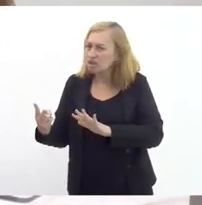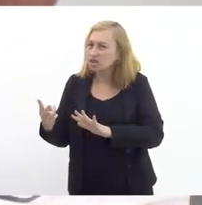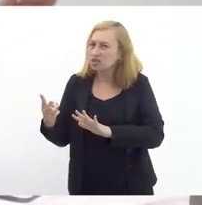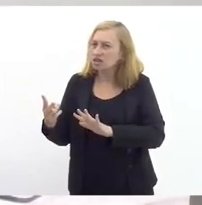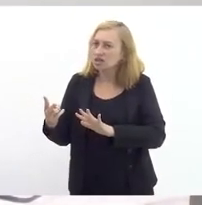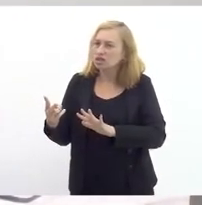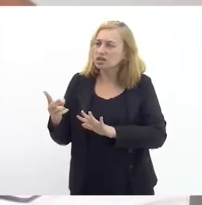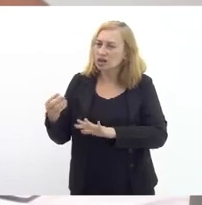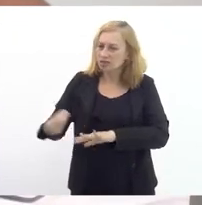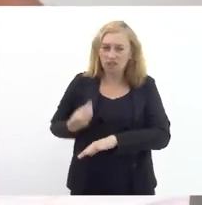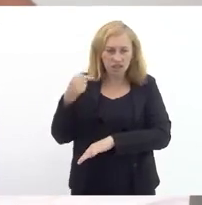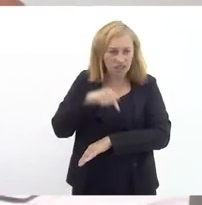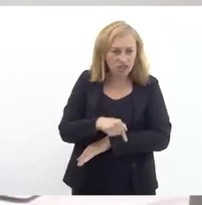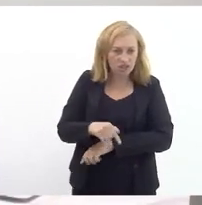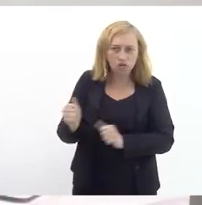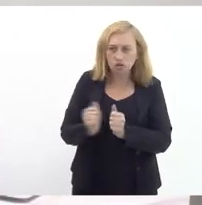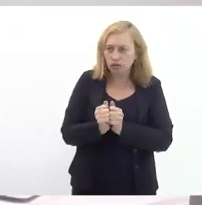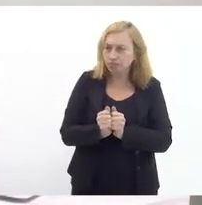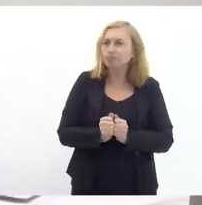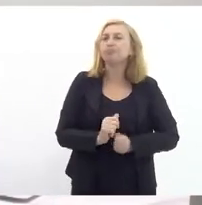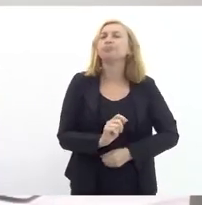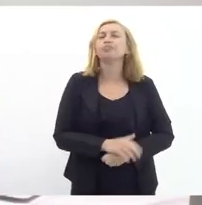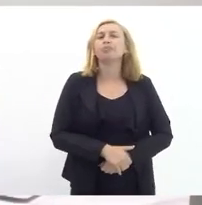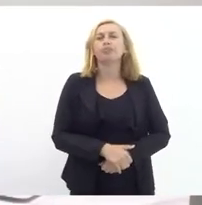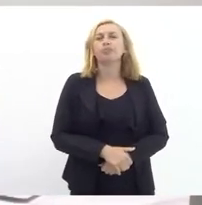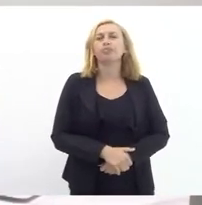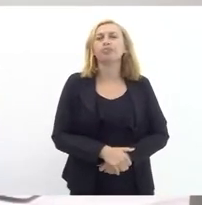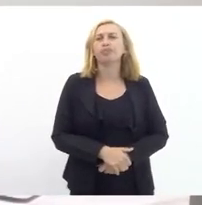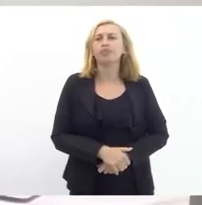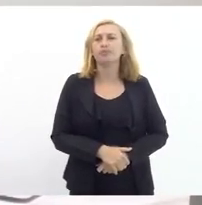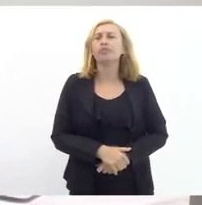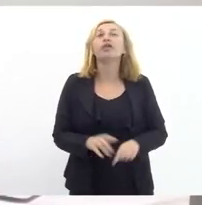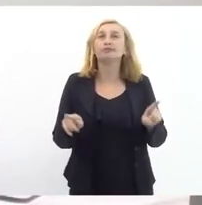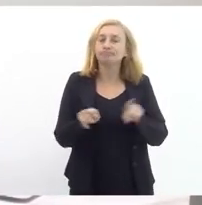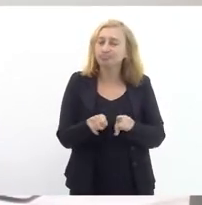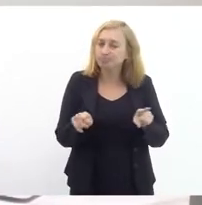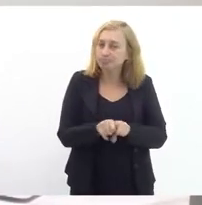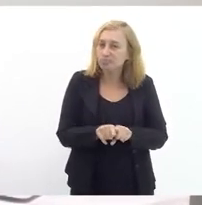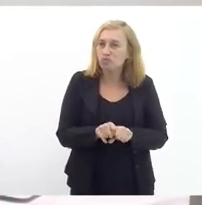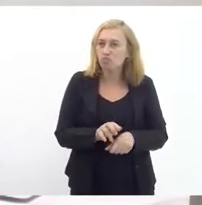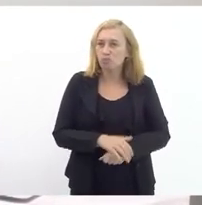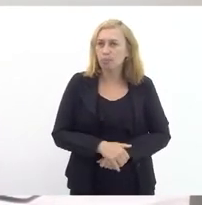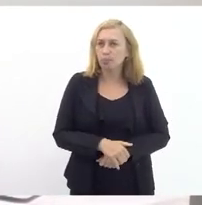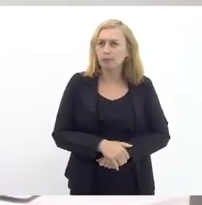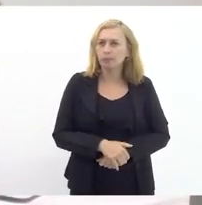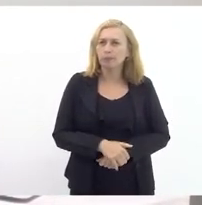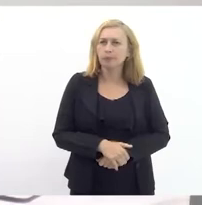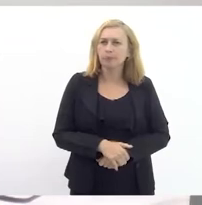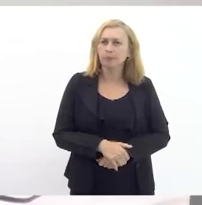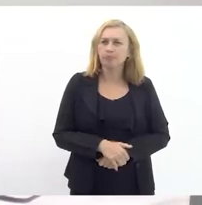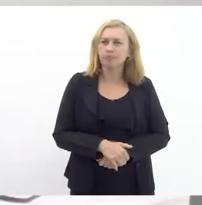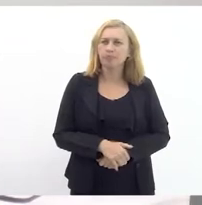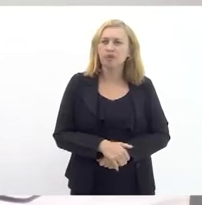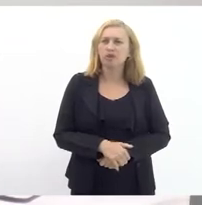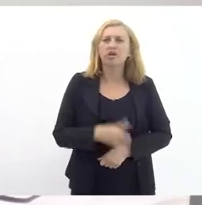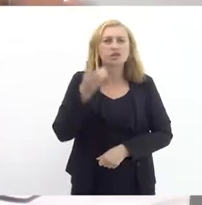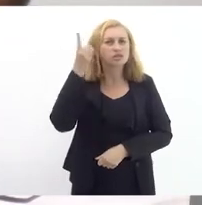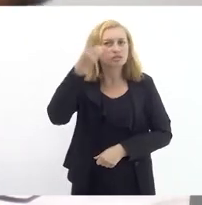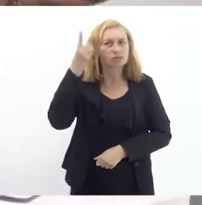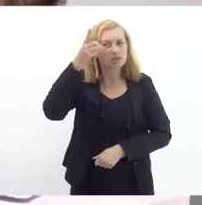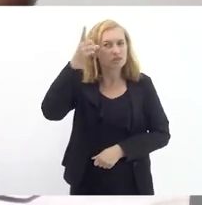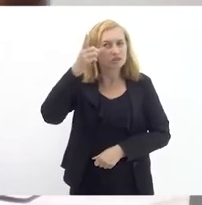vai estar aqui. E trazer também, pelo menos, deputada Lucinha,